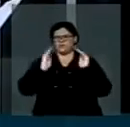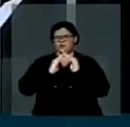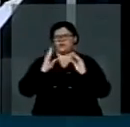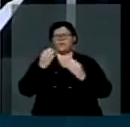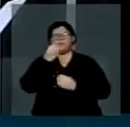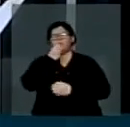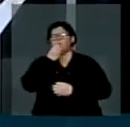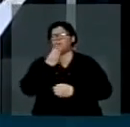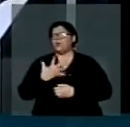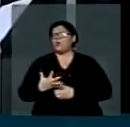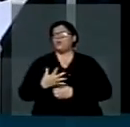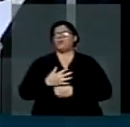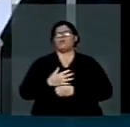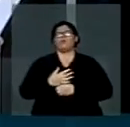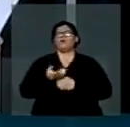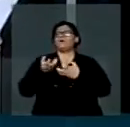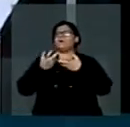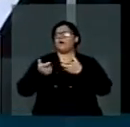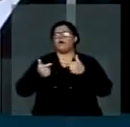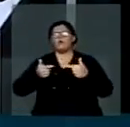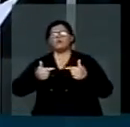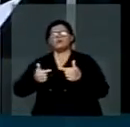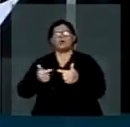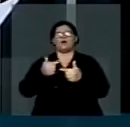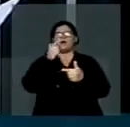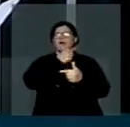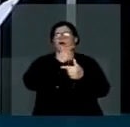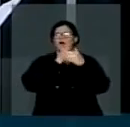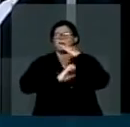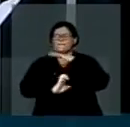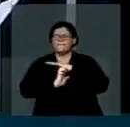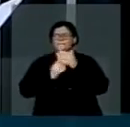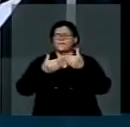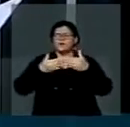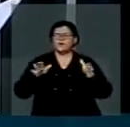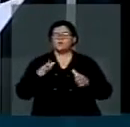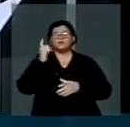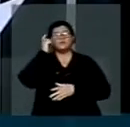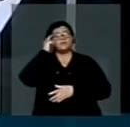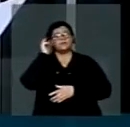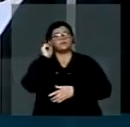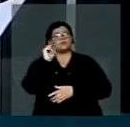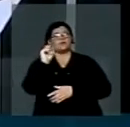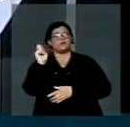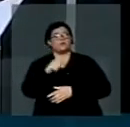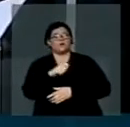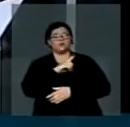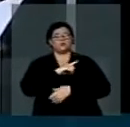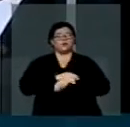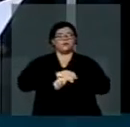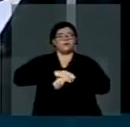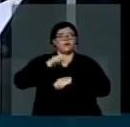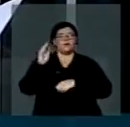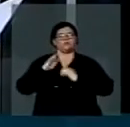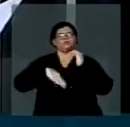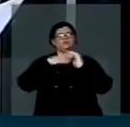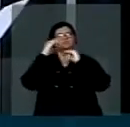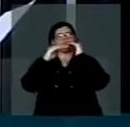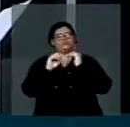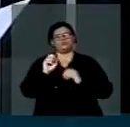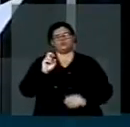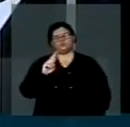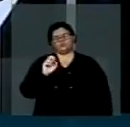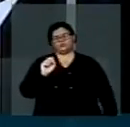ao empreendedorismo e a política industrial vocacionada seriam mais eficazes para maximizar o crescimento sustentável